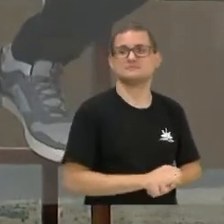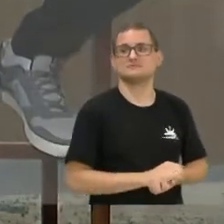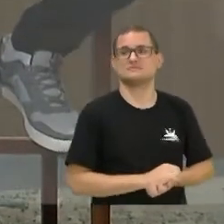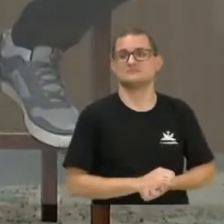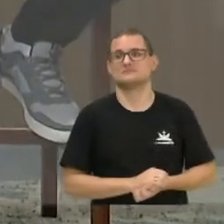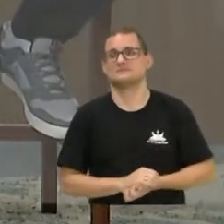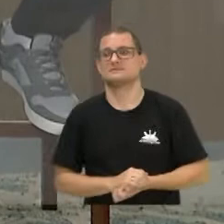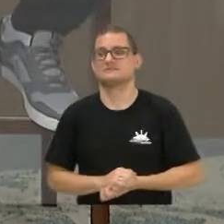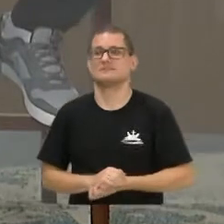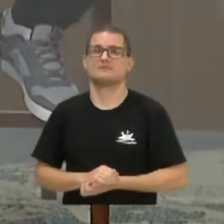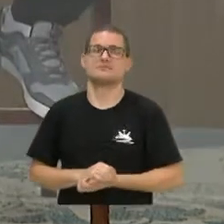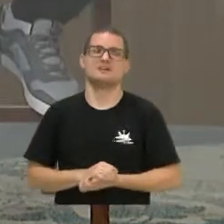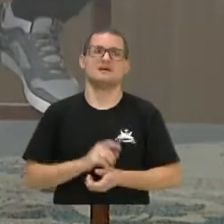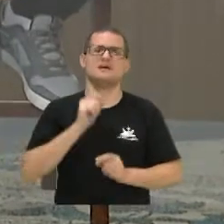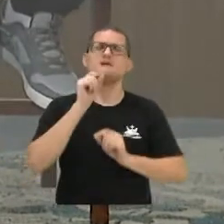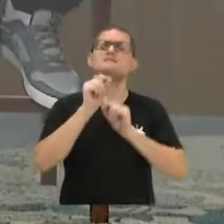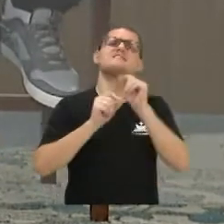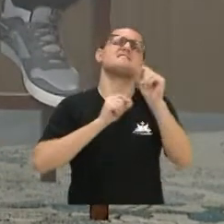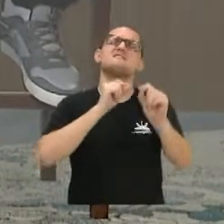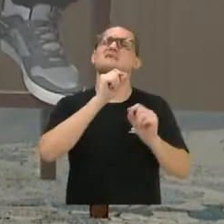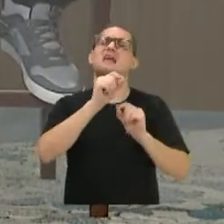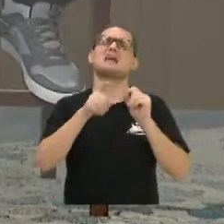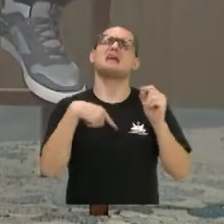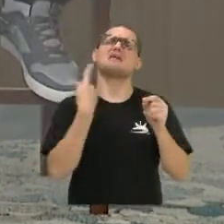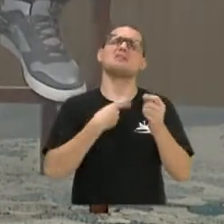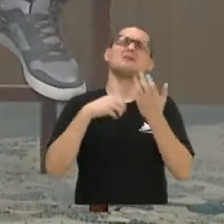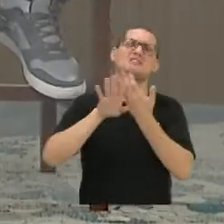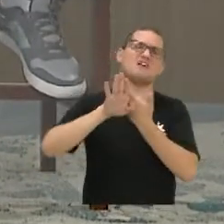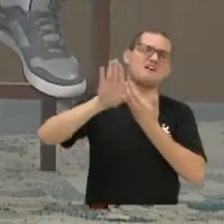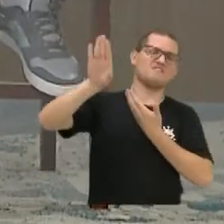quem vai para